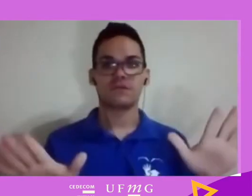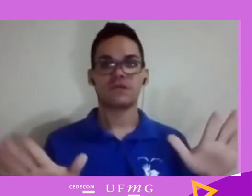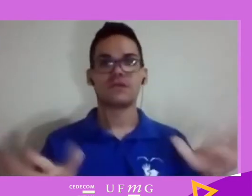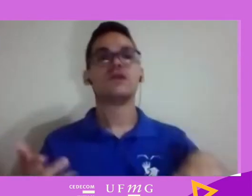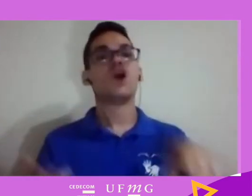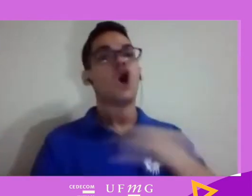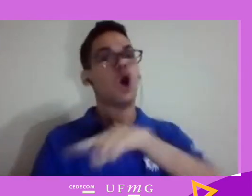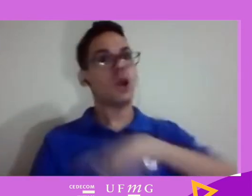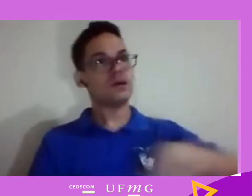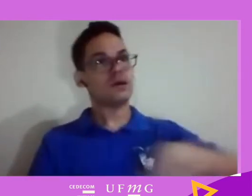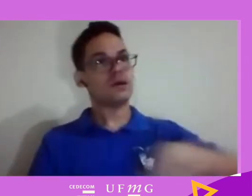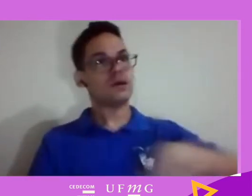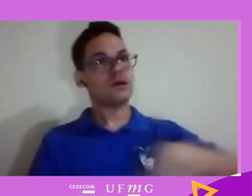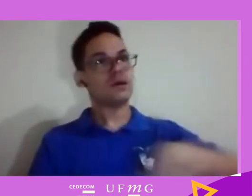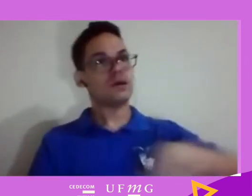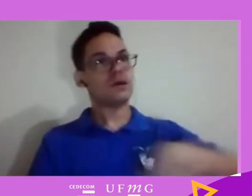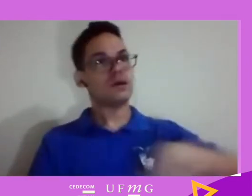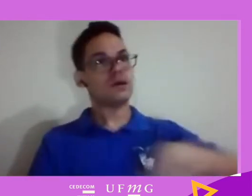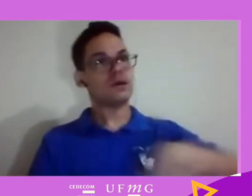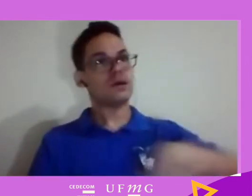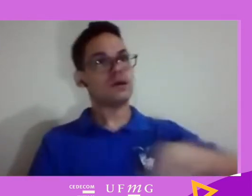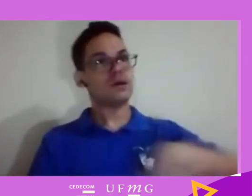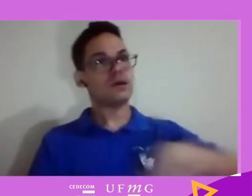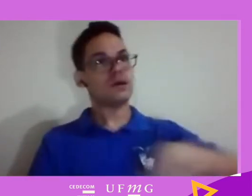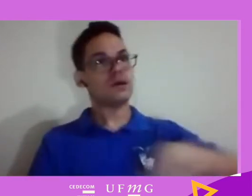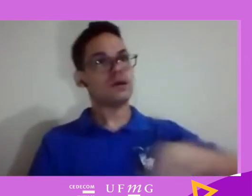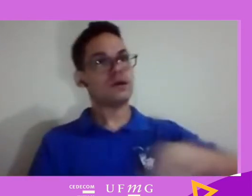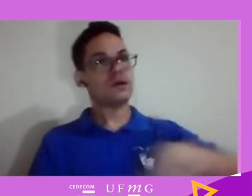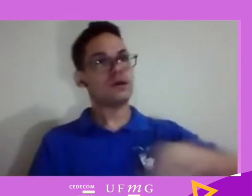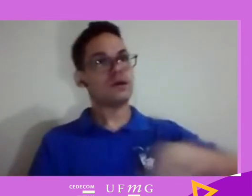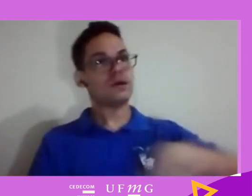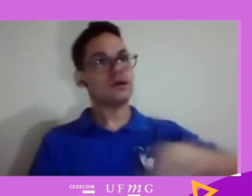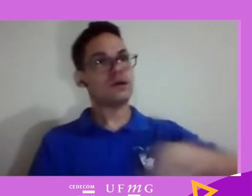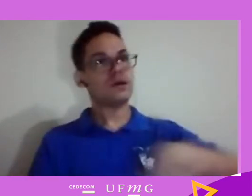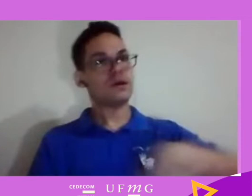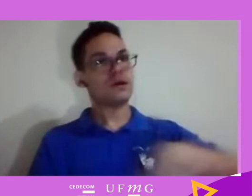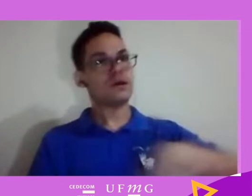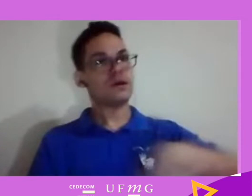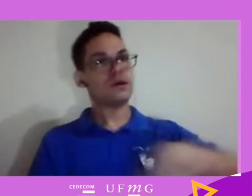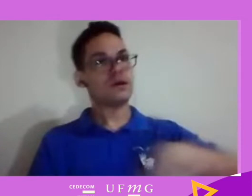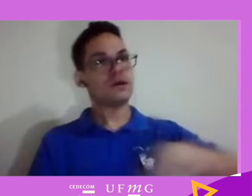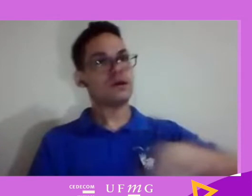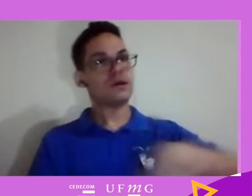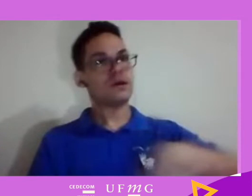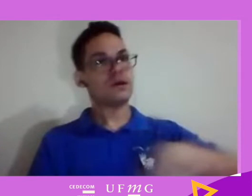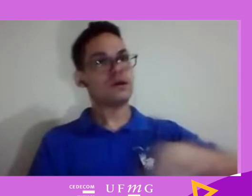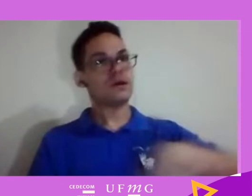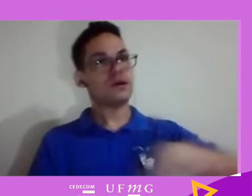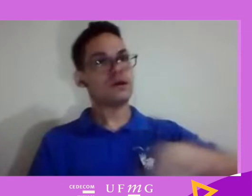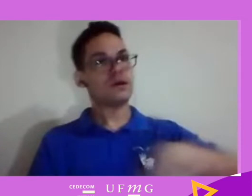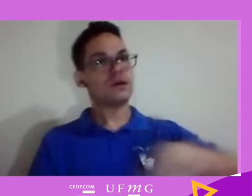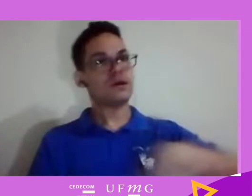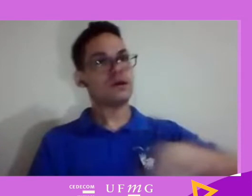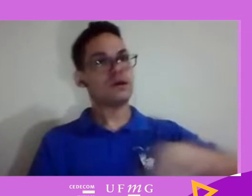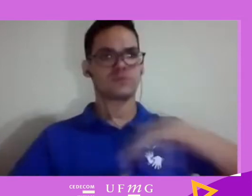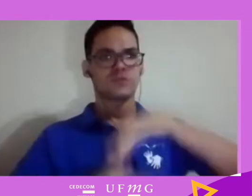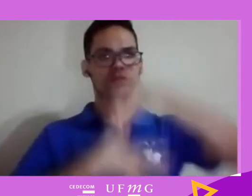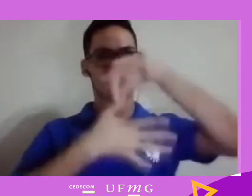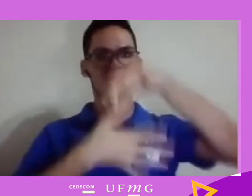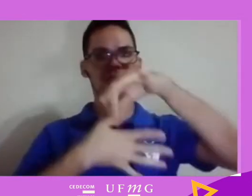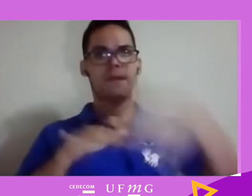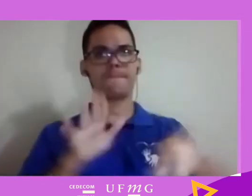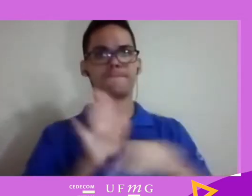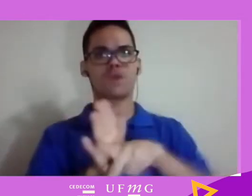esse cenário. Então, o que acontece ali? Eu acho que vocês vão se lembrar disso. Assim. Vez por outra, aparecia alguém que era identificado